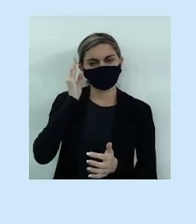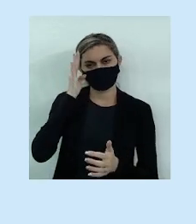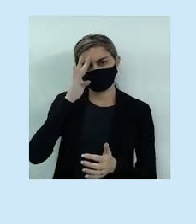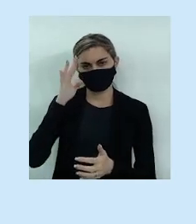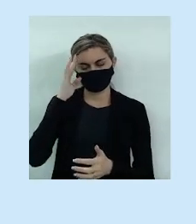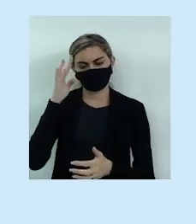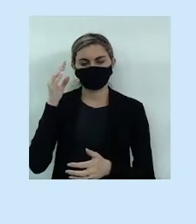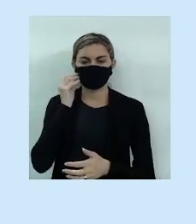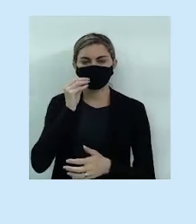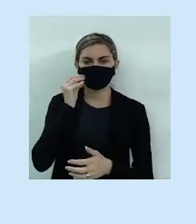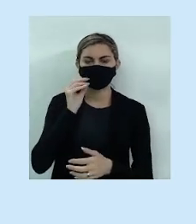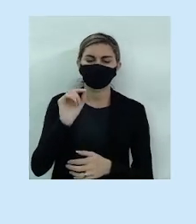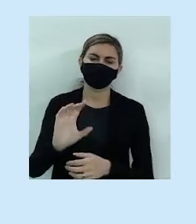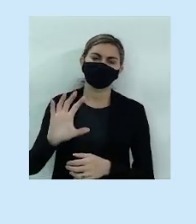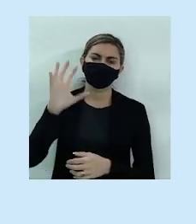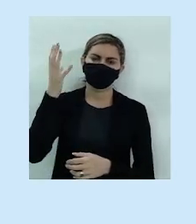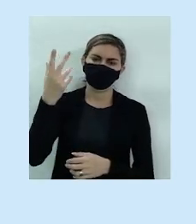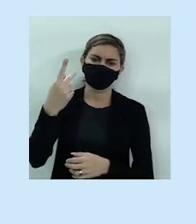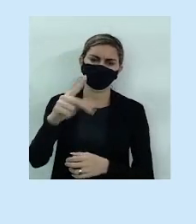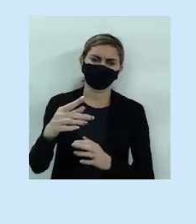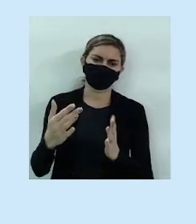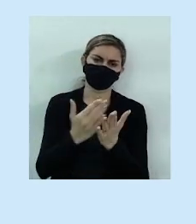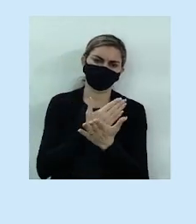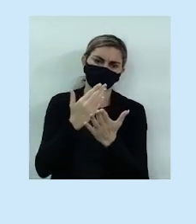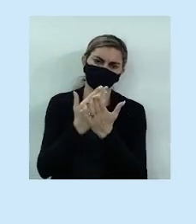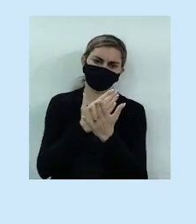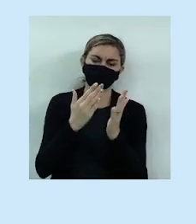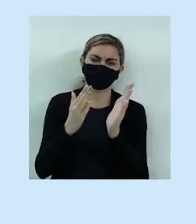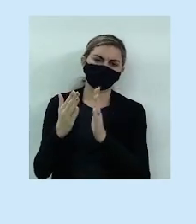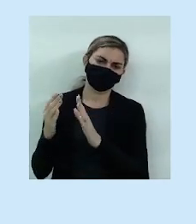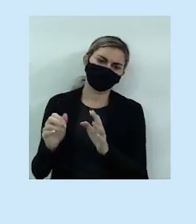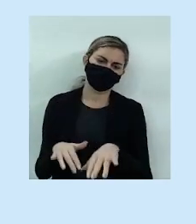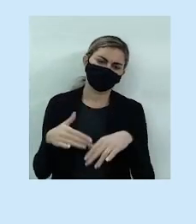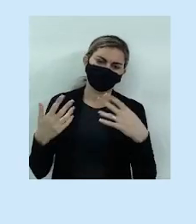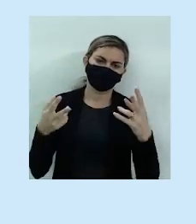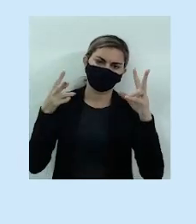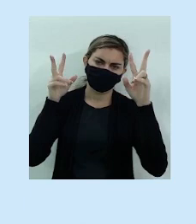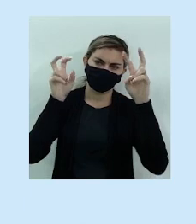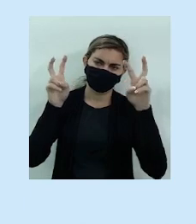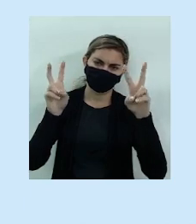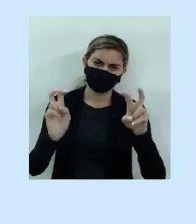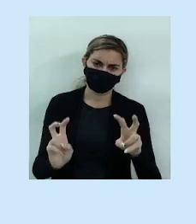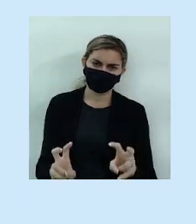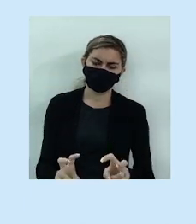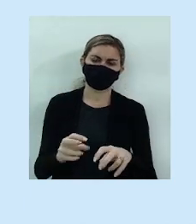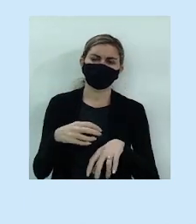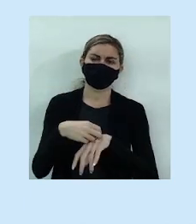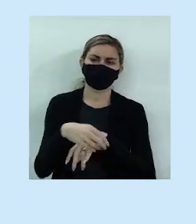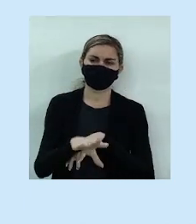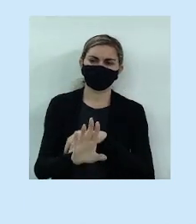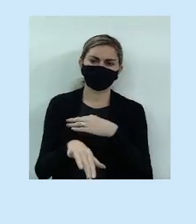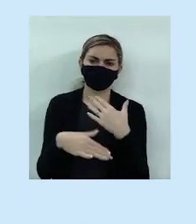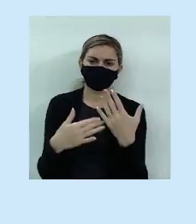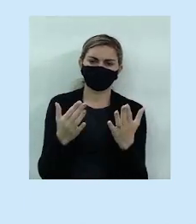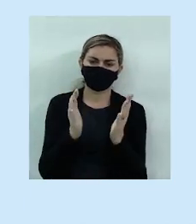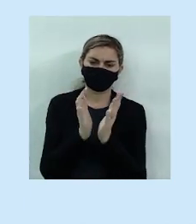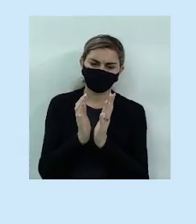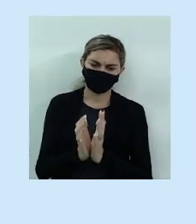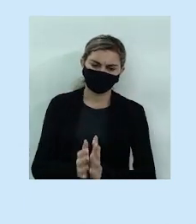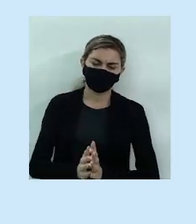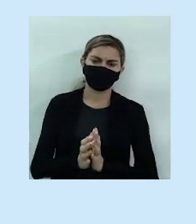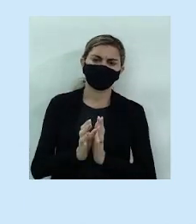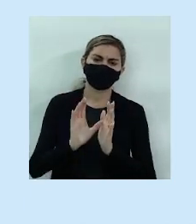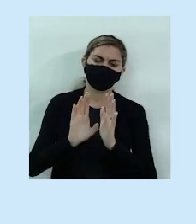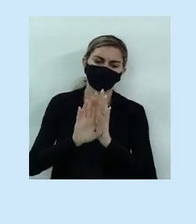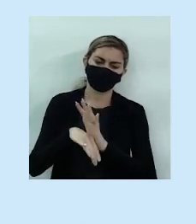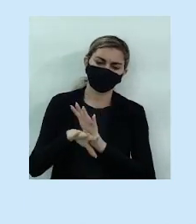entender o que acontece naquele acervo. Então, assim, quais são os assuntos que aquele acervo trata, qual a classificação, qual o